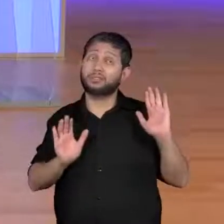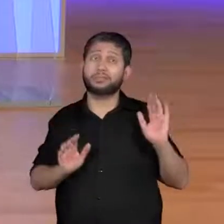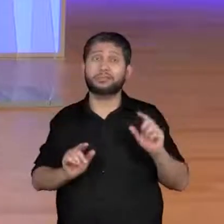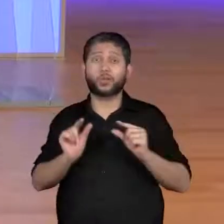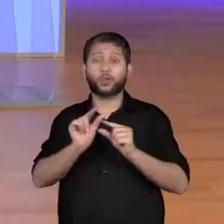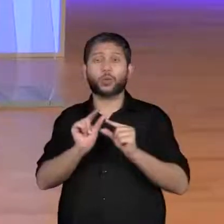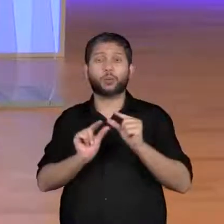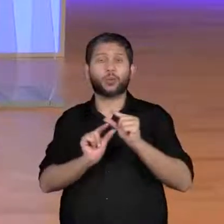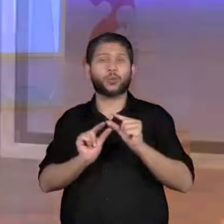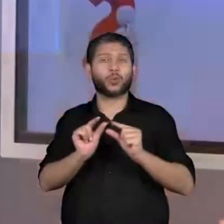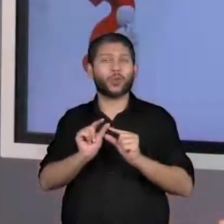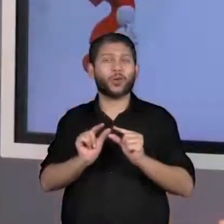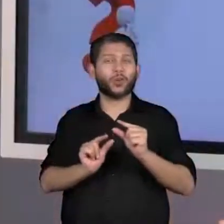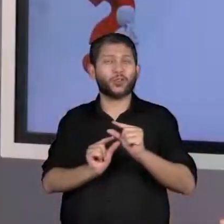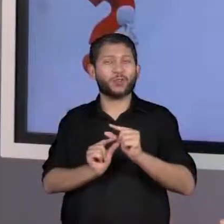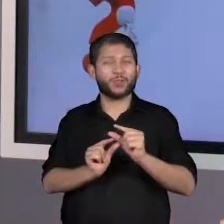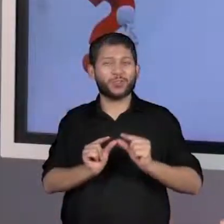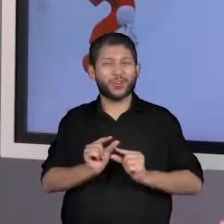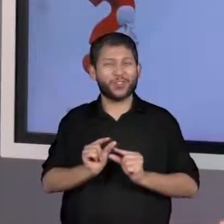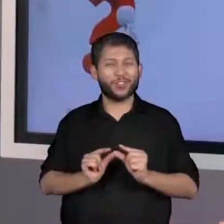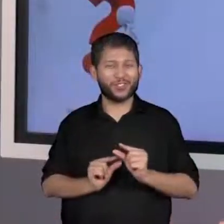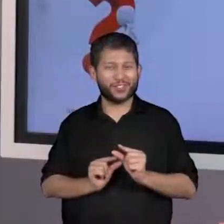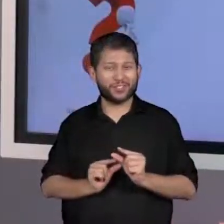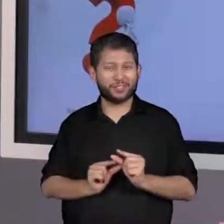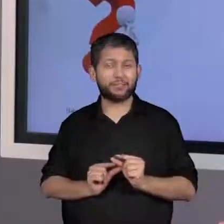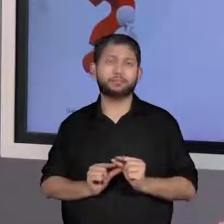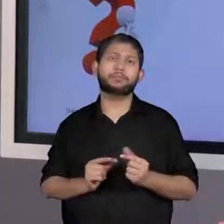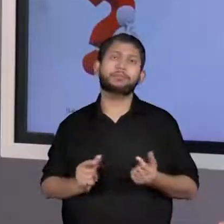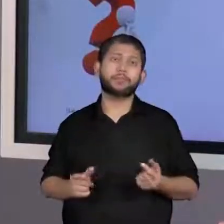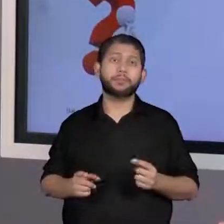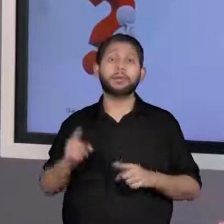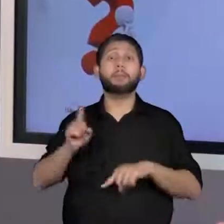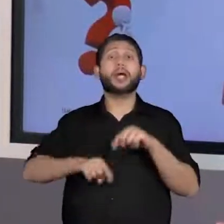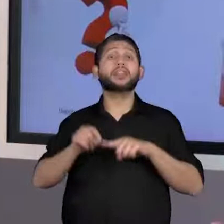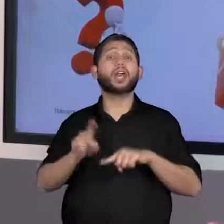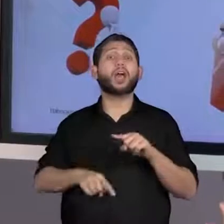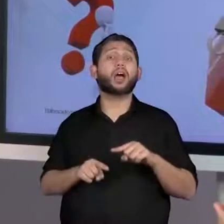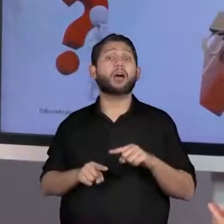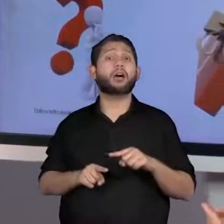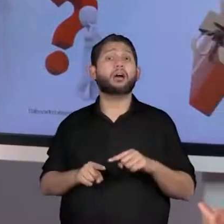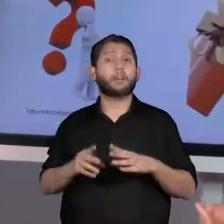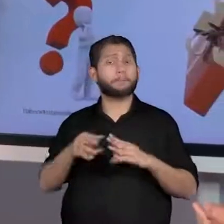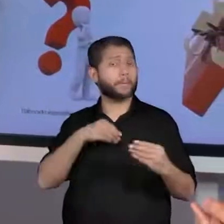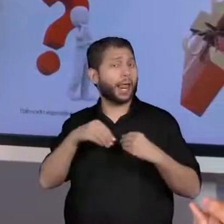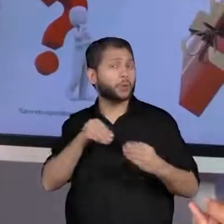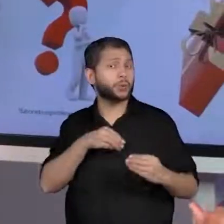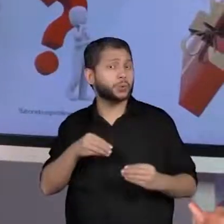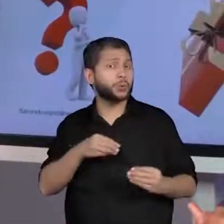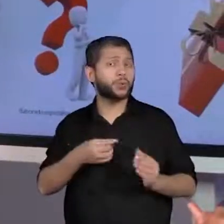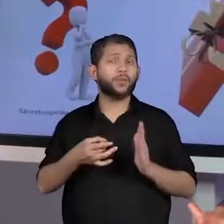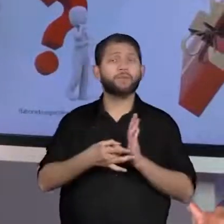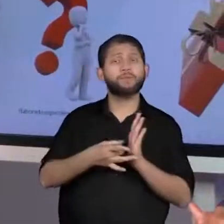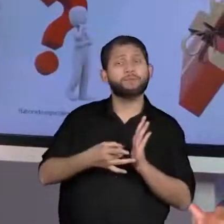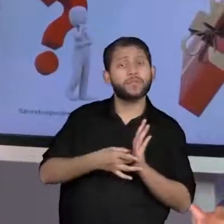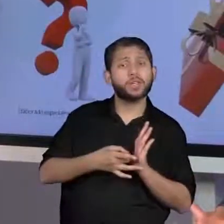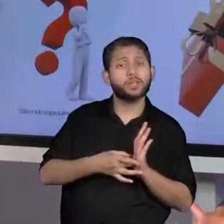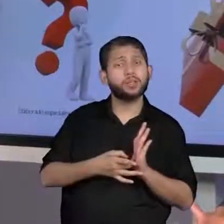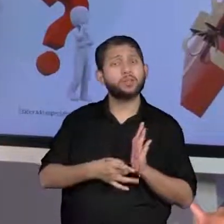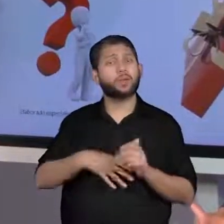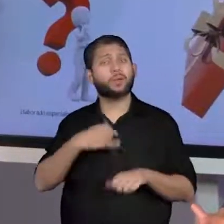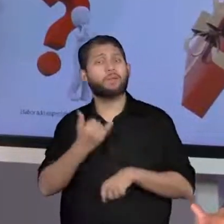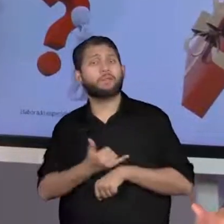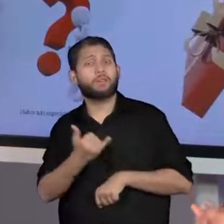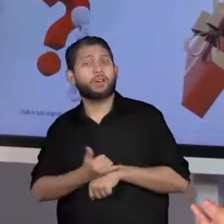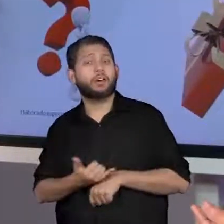Como se fossem duas pecinhas de dominó. Uhum. Tente identificar o material, Pro. Plástico? Não. Plástico não faz não.